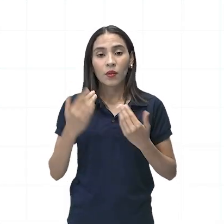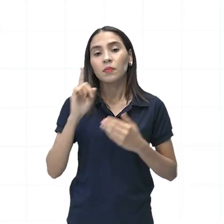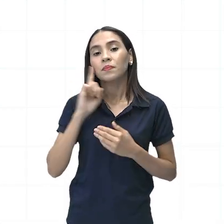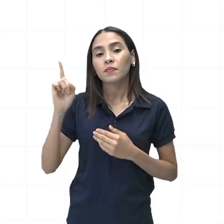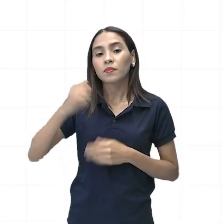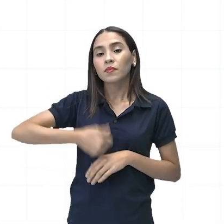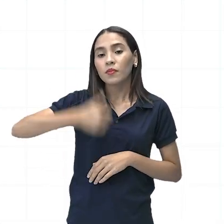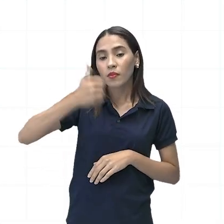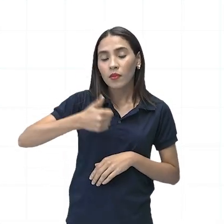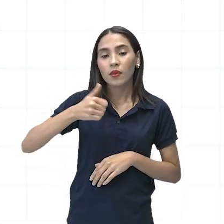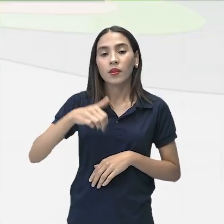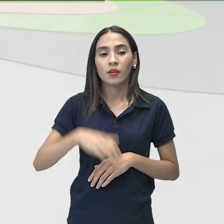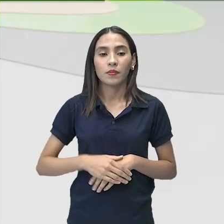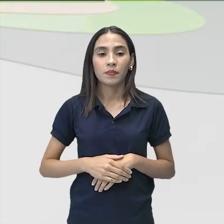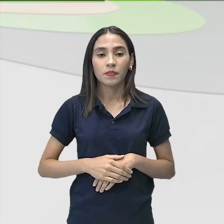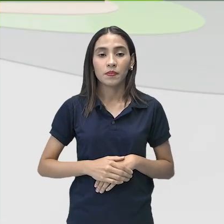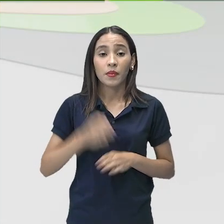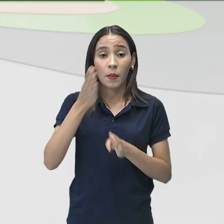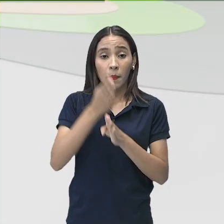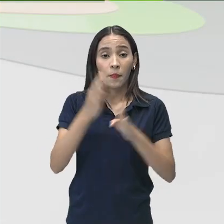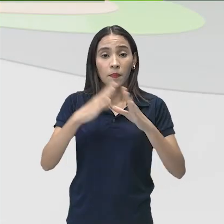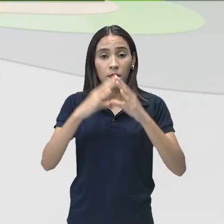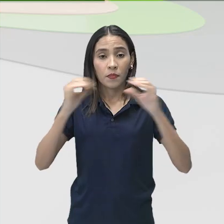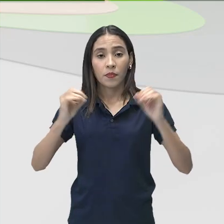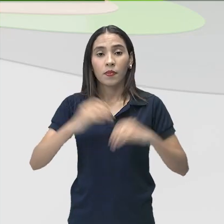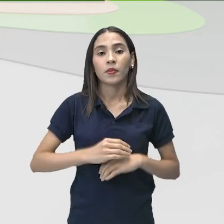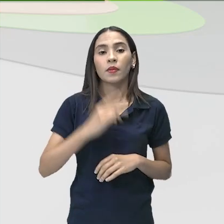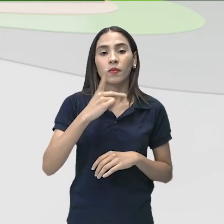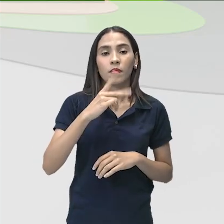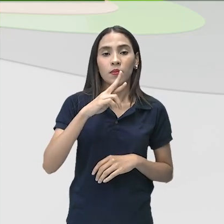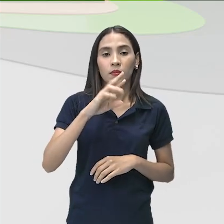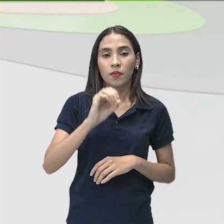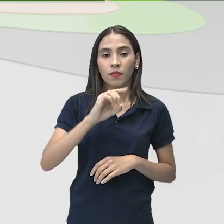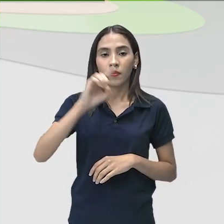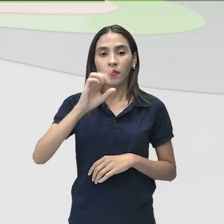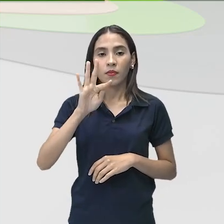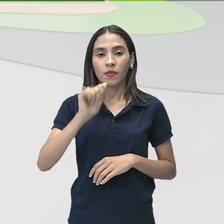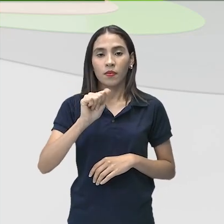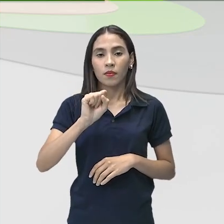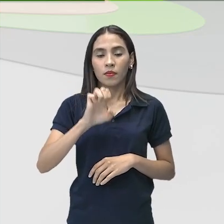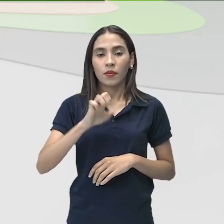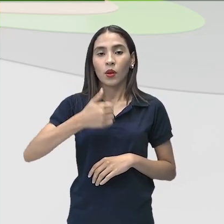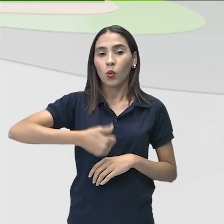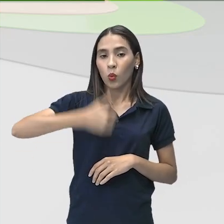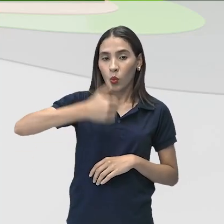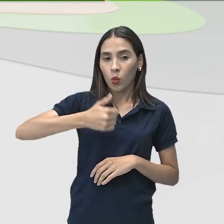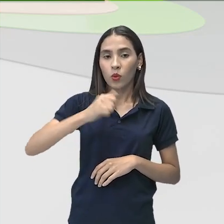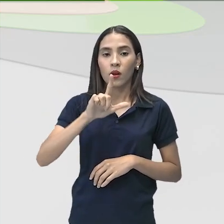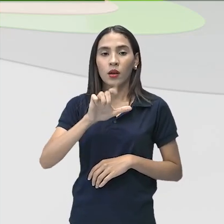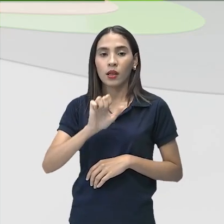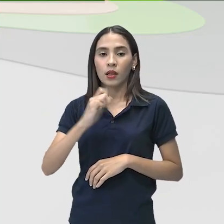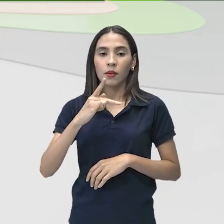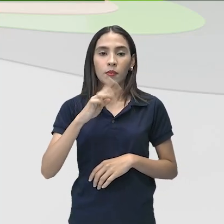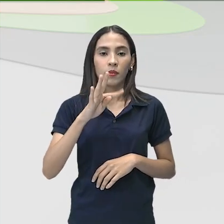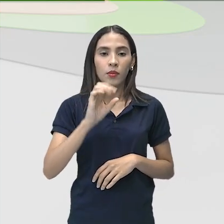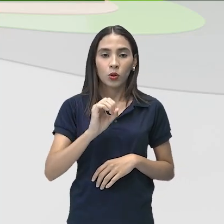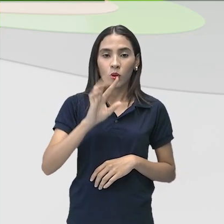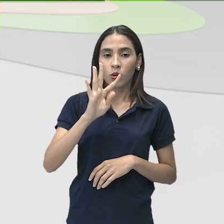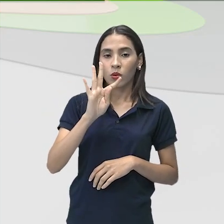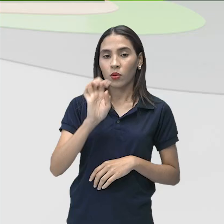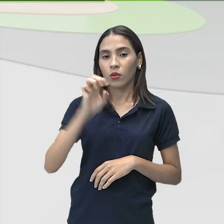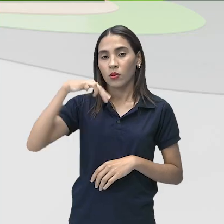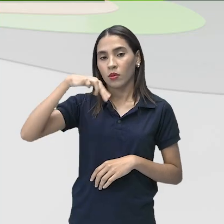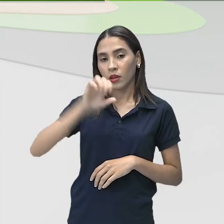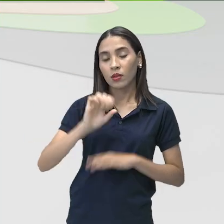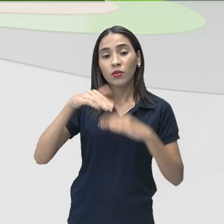à primeira parte da meiose, que é a prófase 1, com a sua subfase, o leptóteno. Vejam só. Nesta